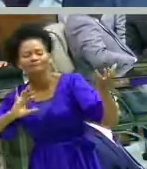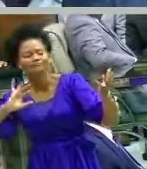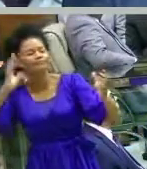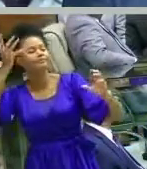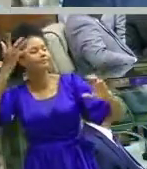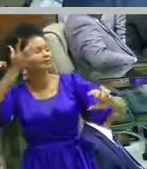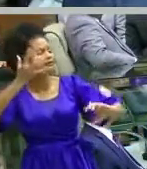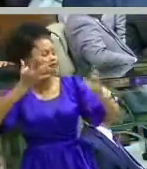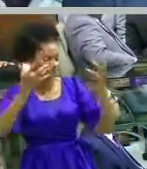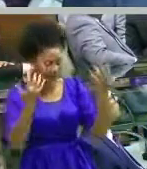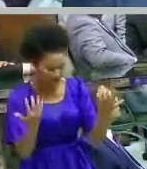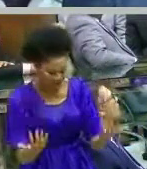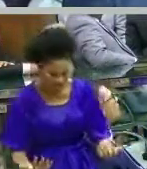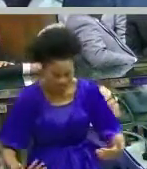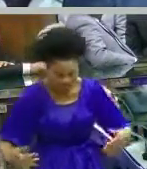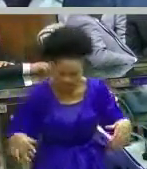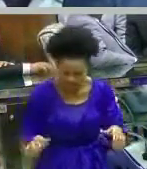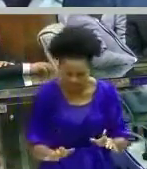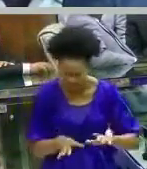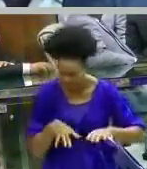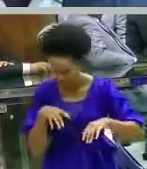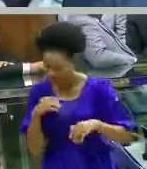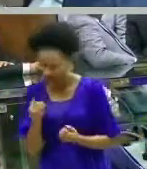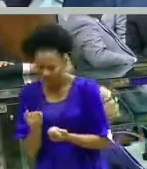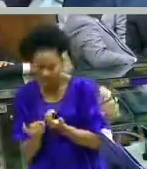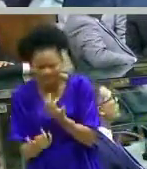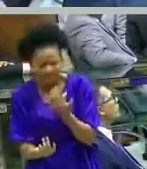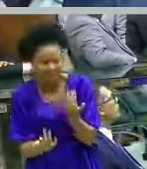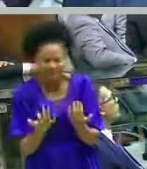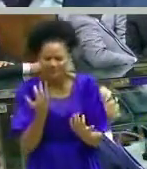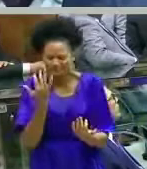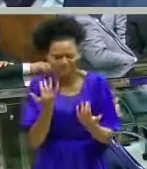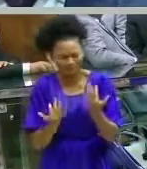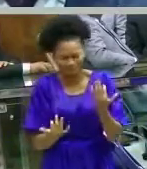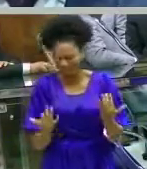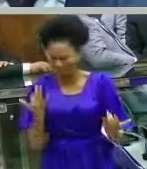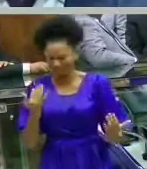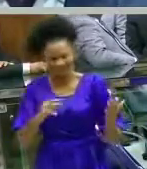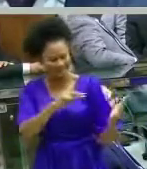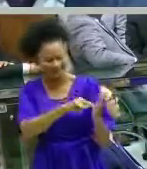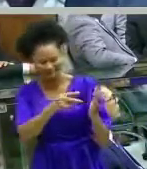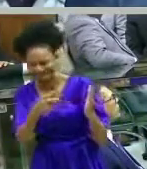Passares, as chamas não te